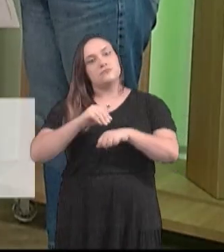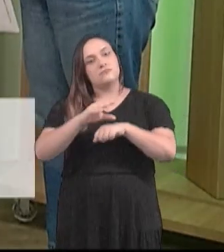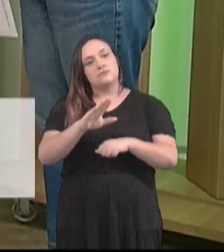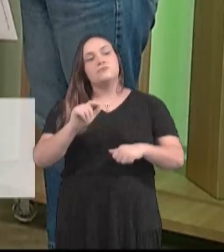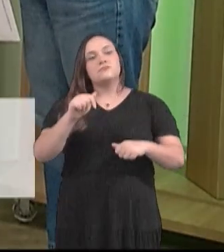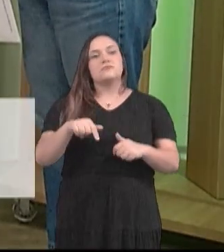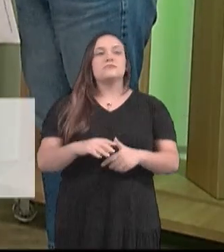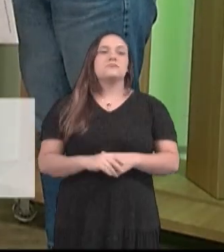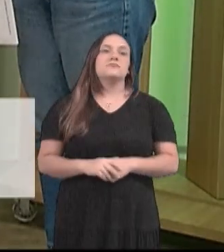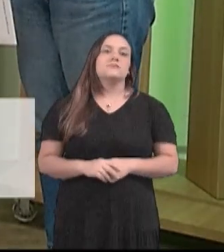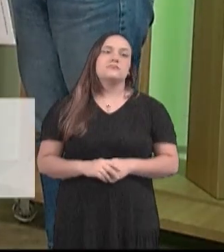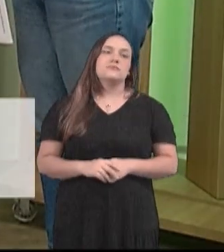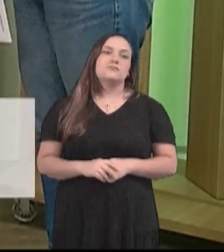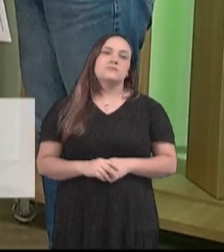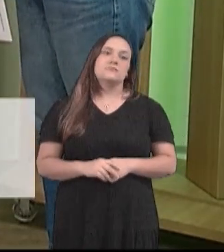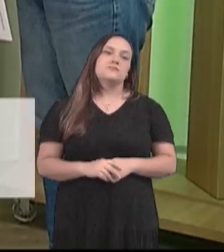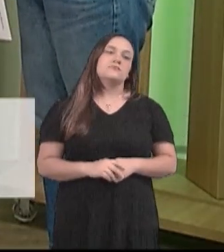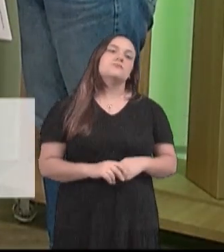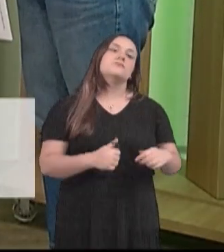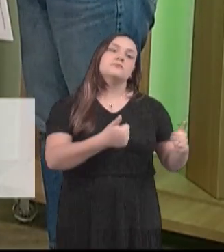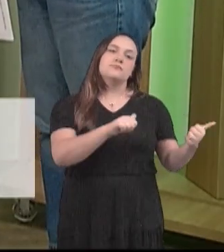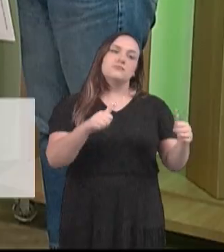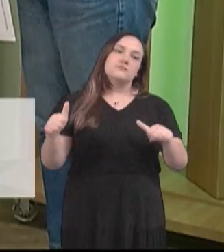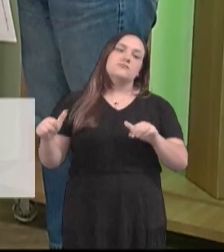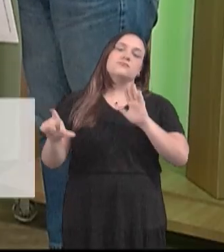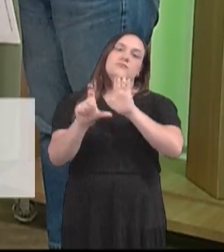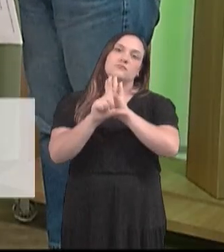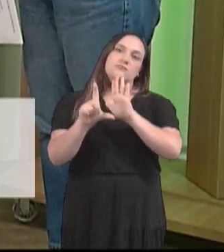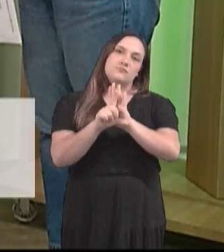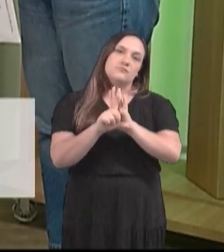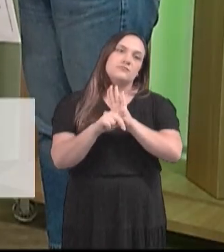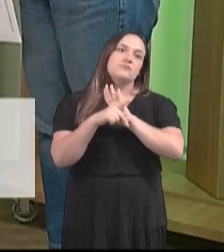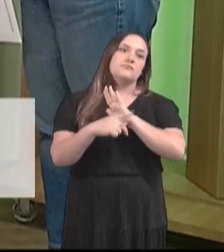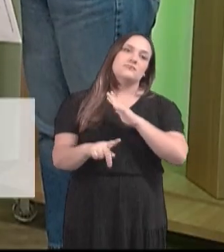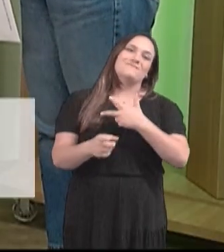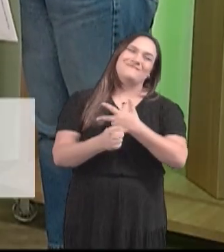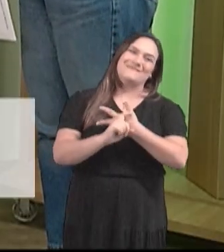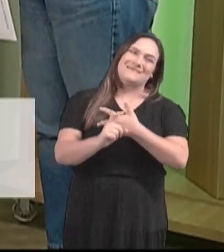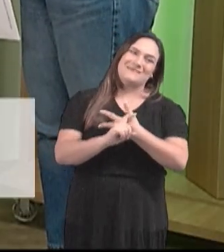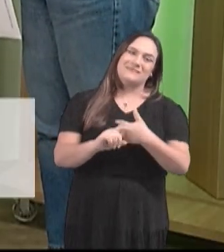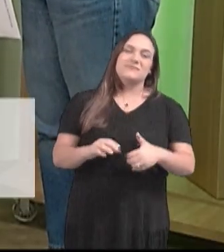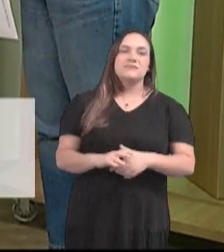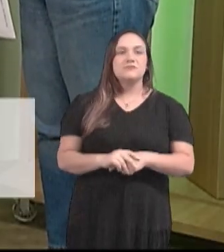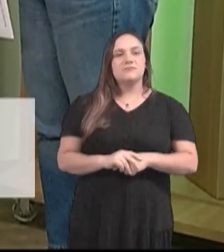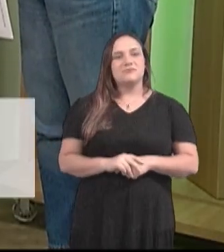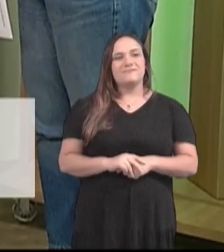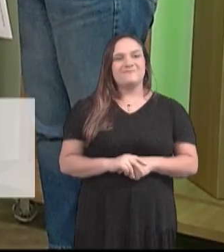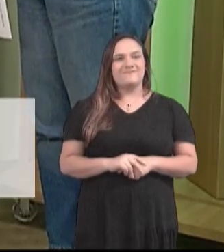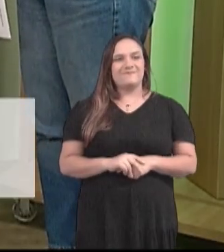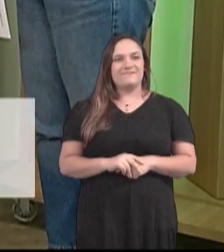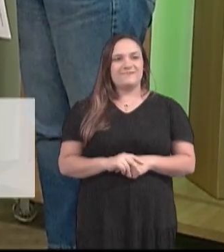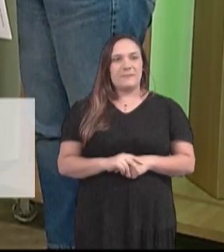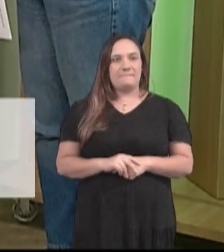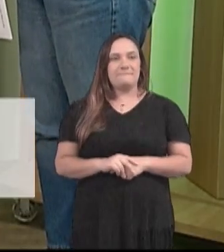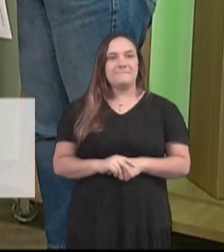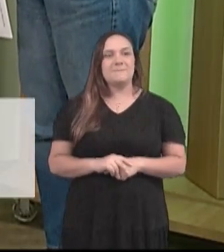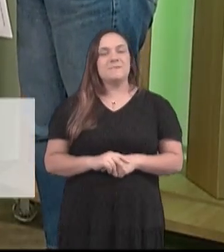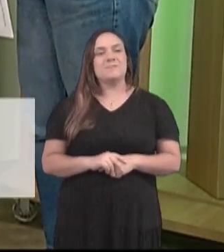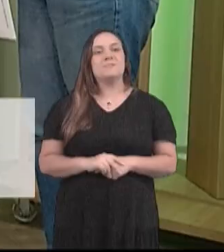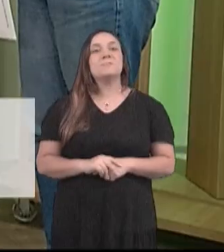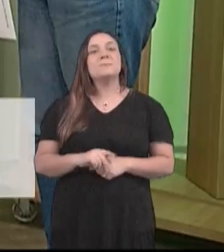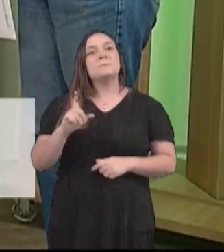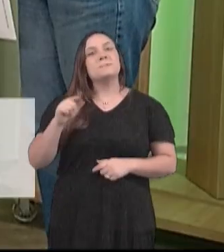na Assembleia, que é a análise, né, das leis, tanto do Poder Executivo quanto de autoria